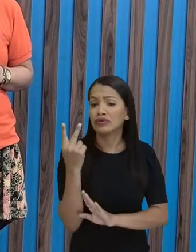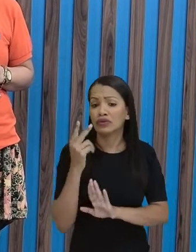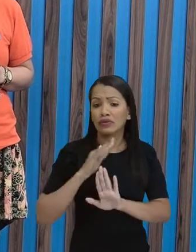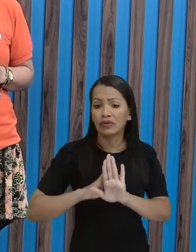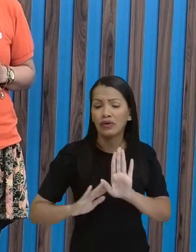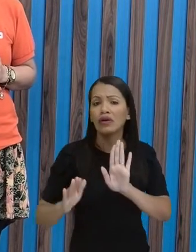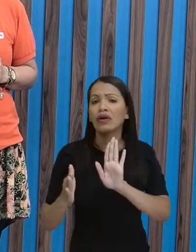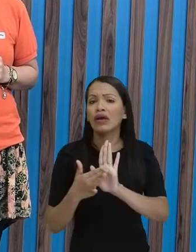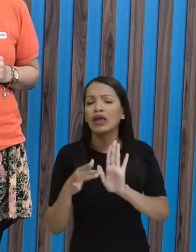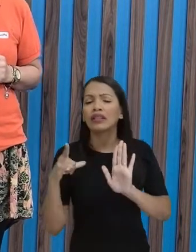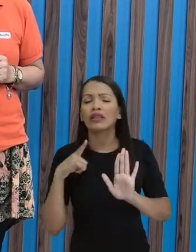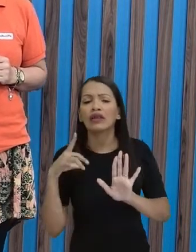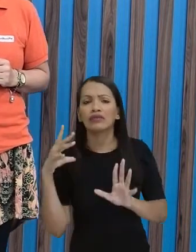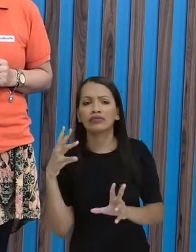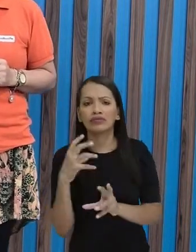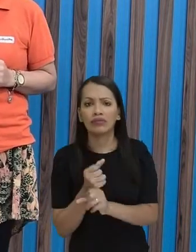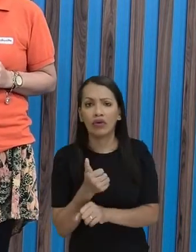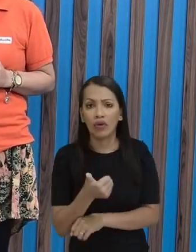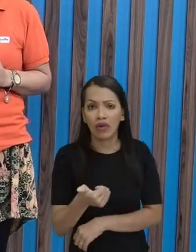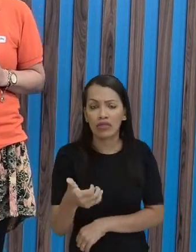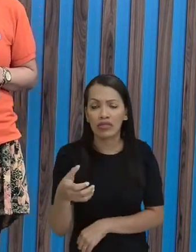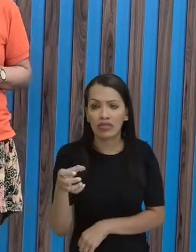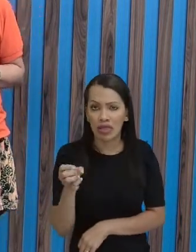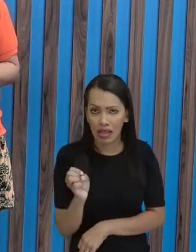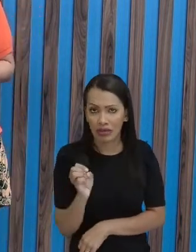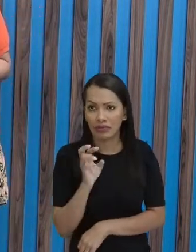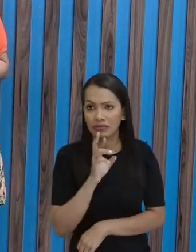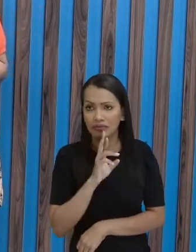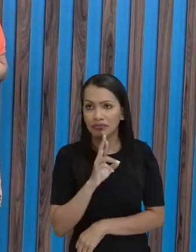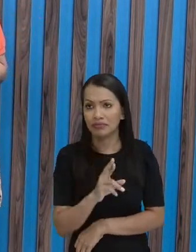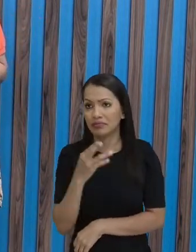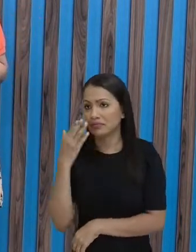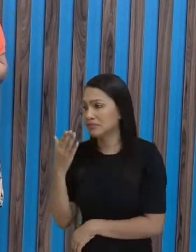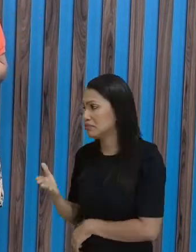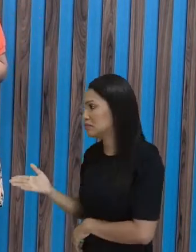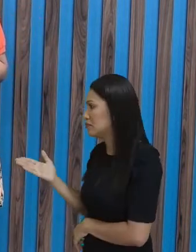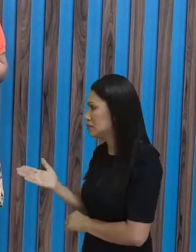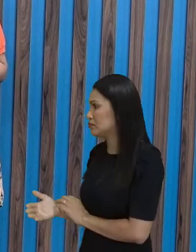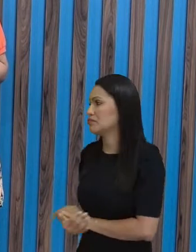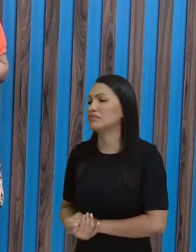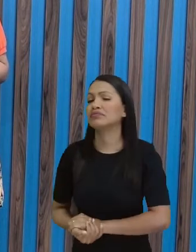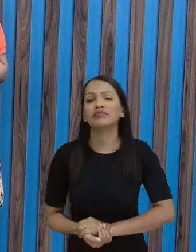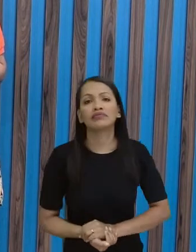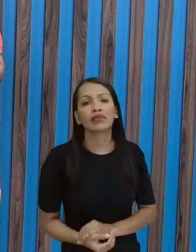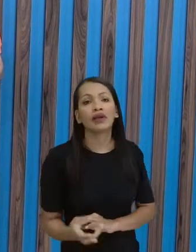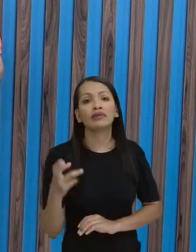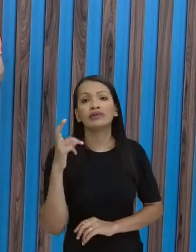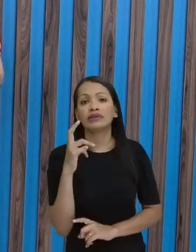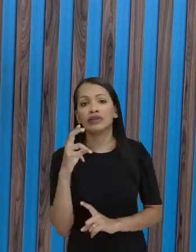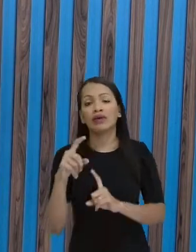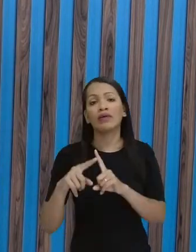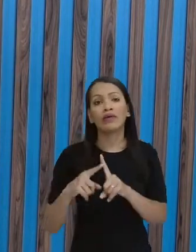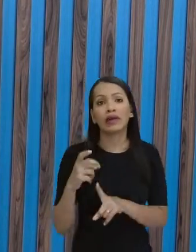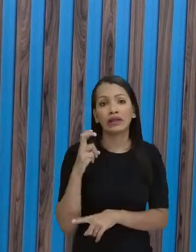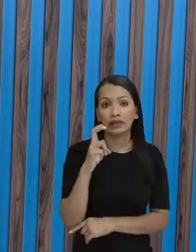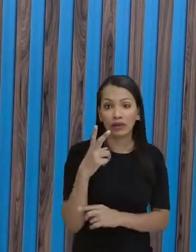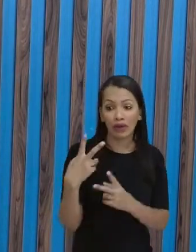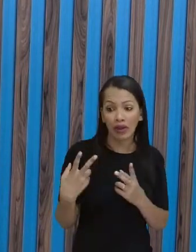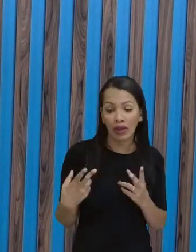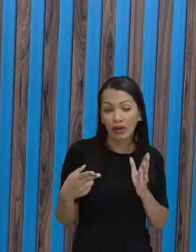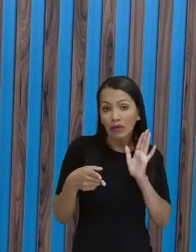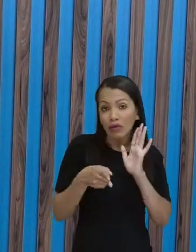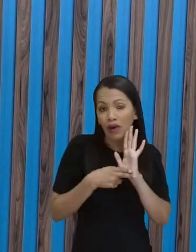de 10 figurinhas, tá certo? Olha aí o total. 5 mais 5 igual a 10.